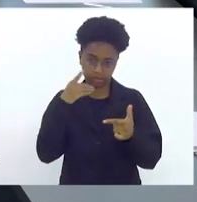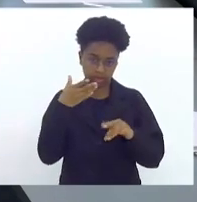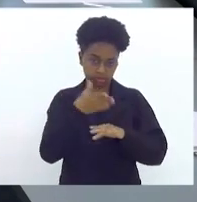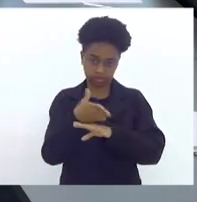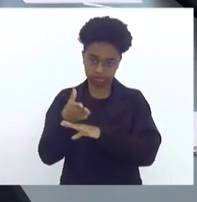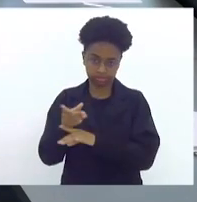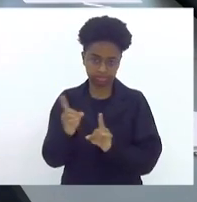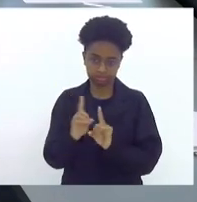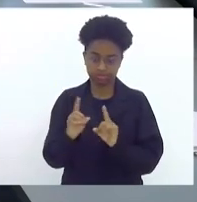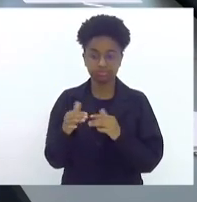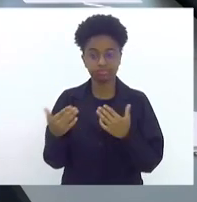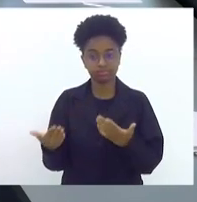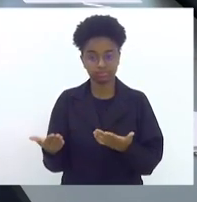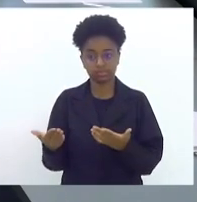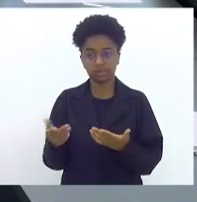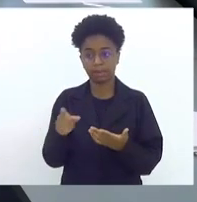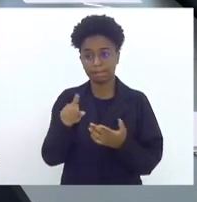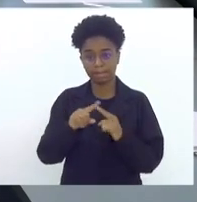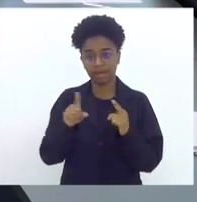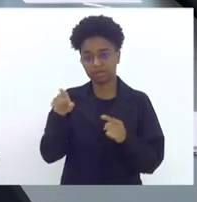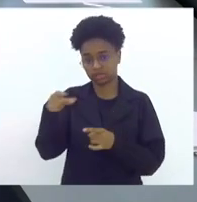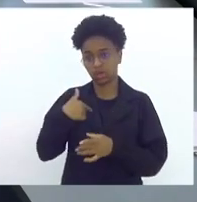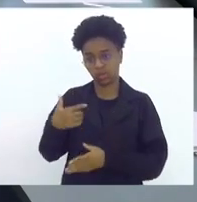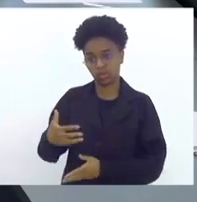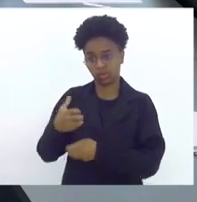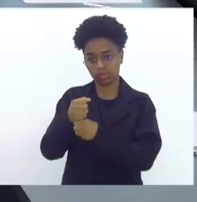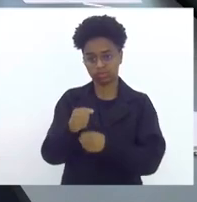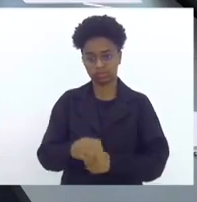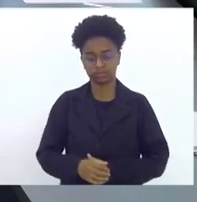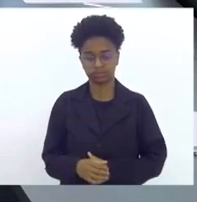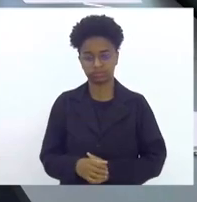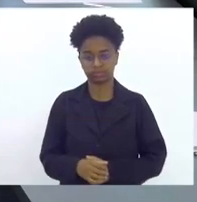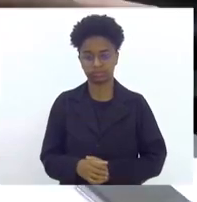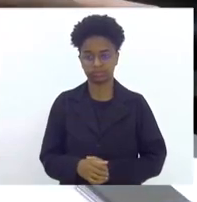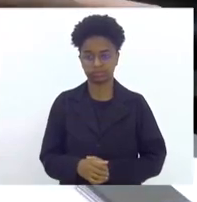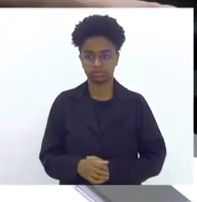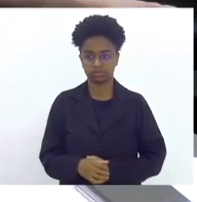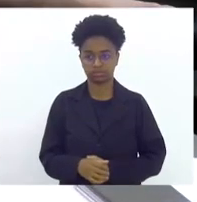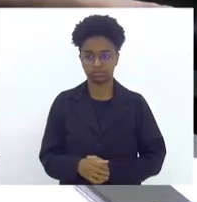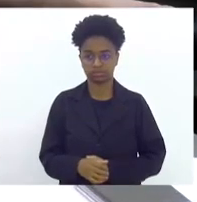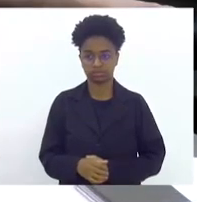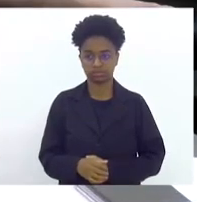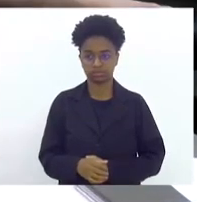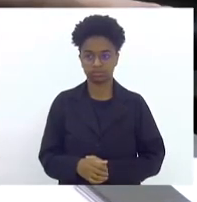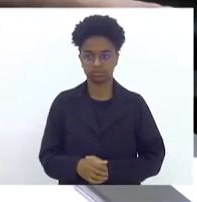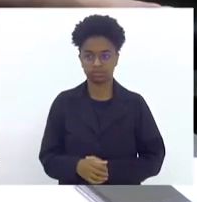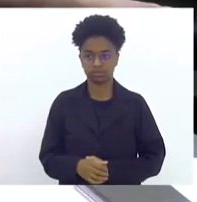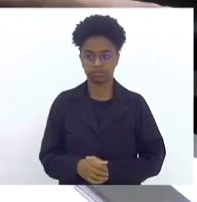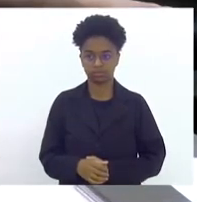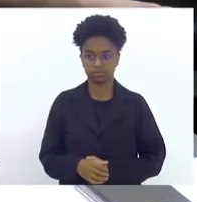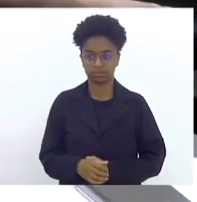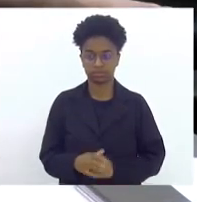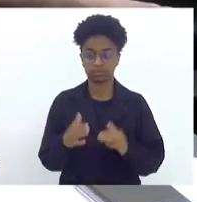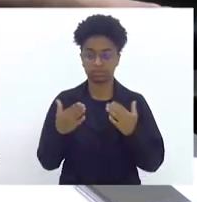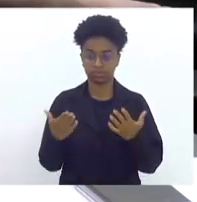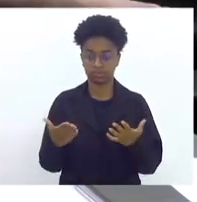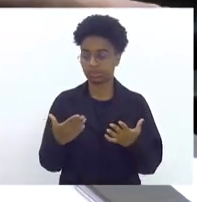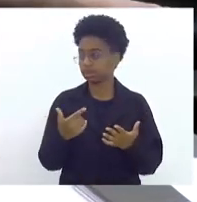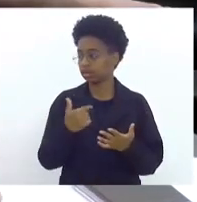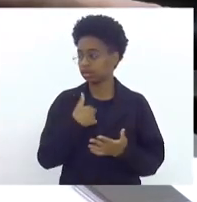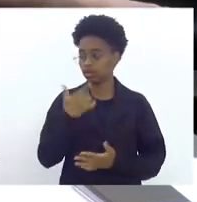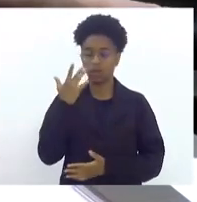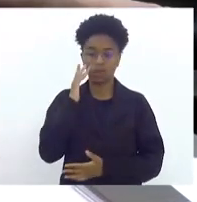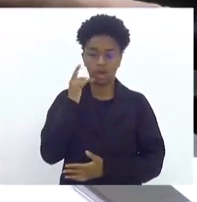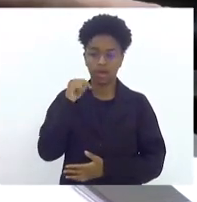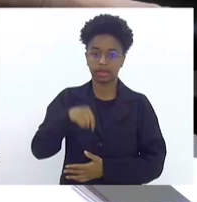mas vossa excelência estava contada Bom eu acho que essa